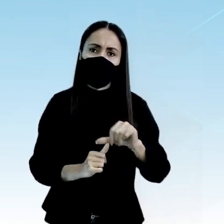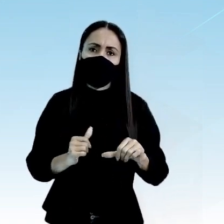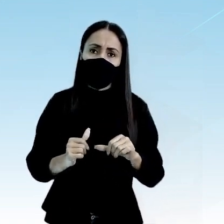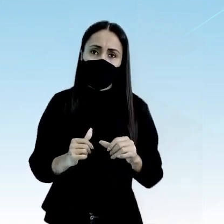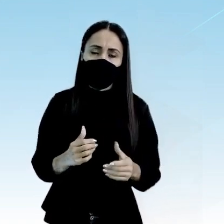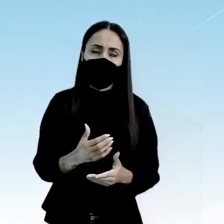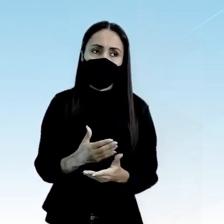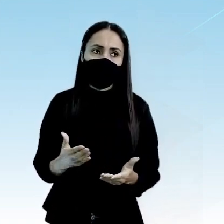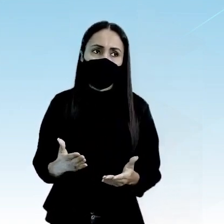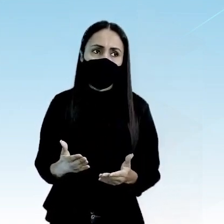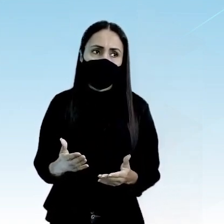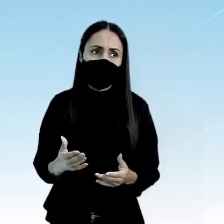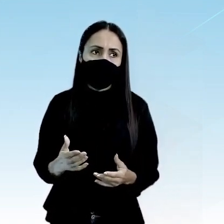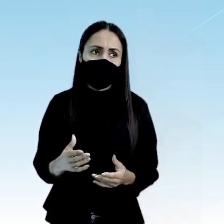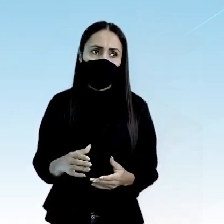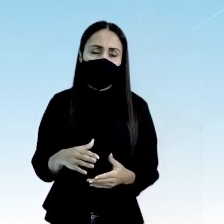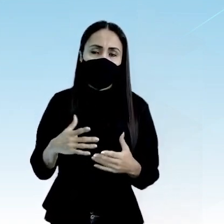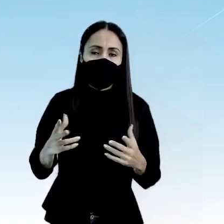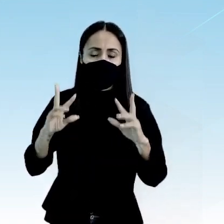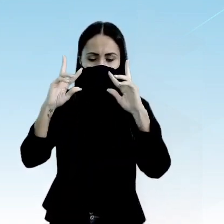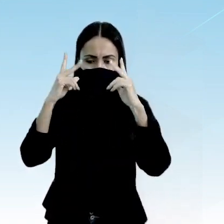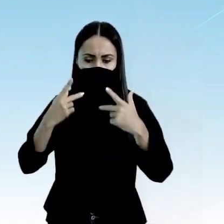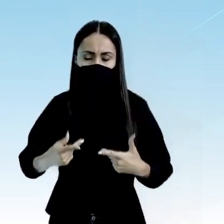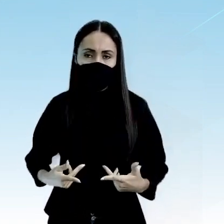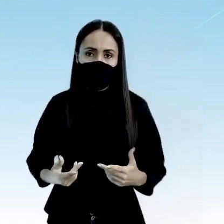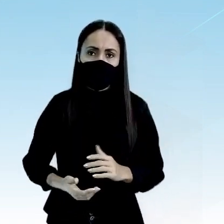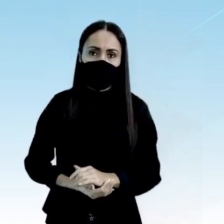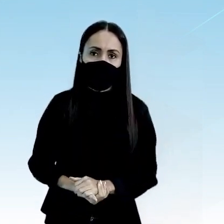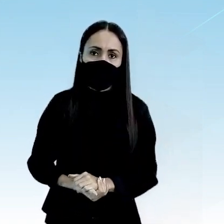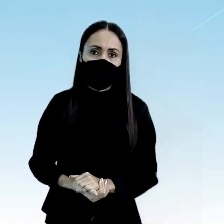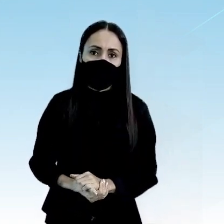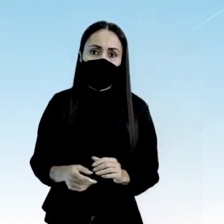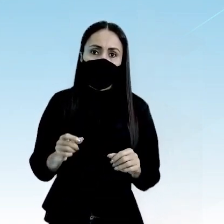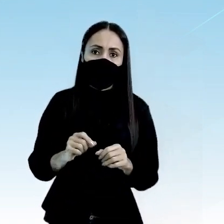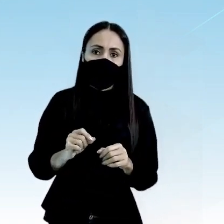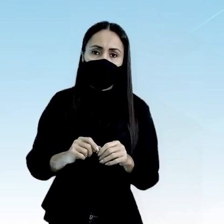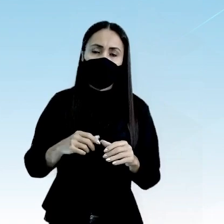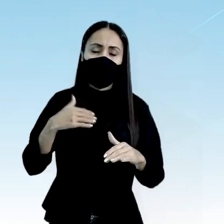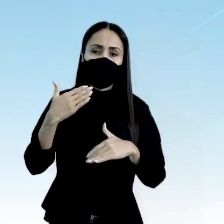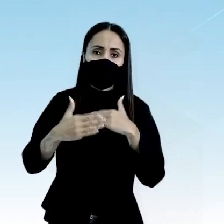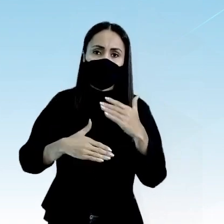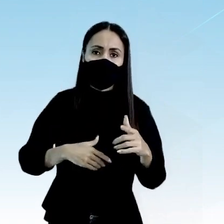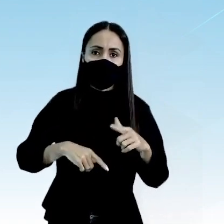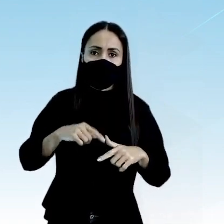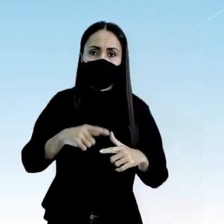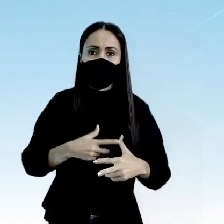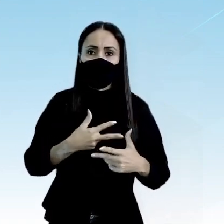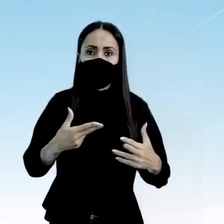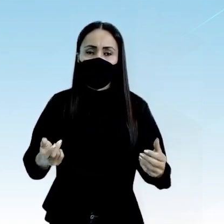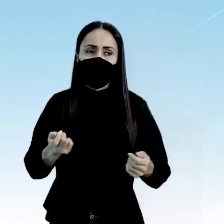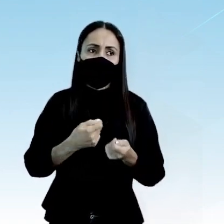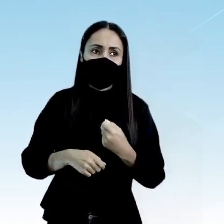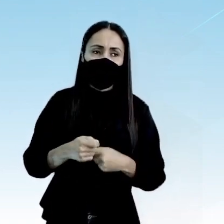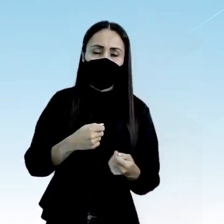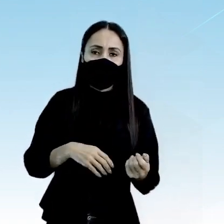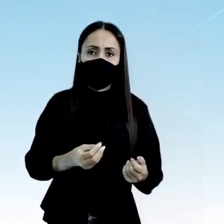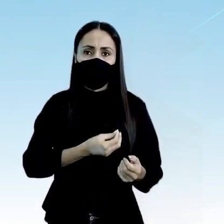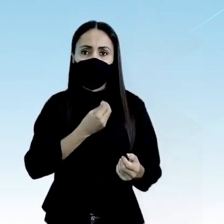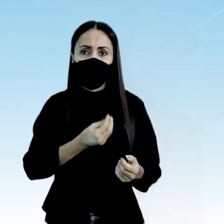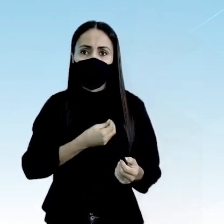modo de os seres humanos produzirem mercadorias, viverem e